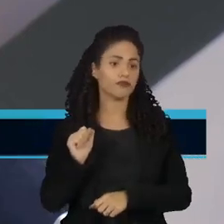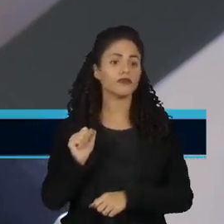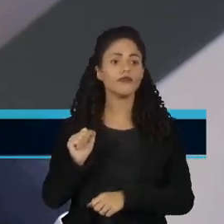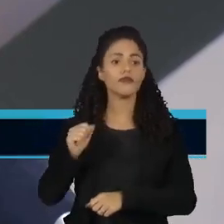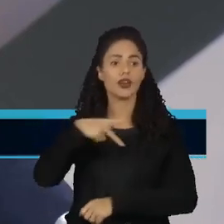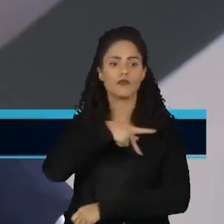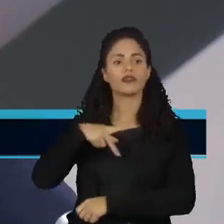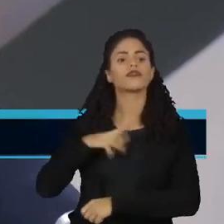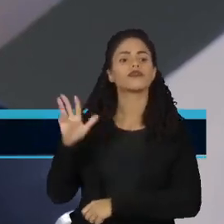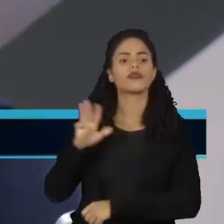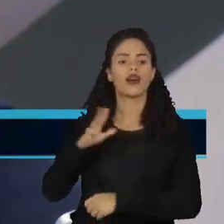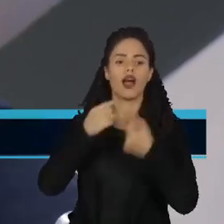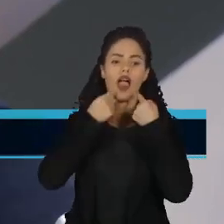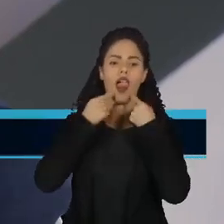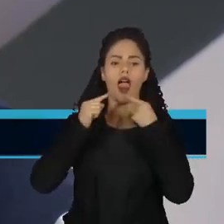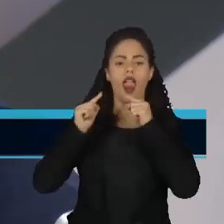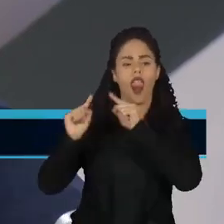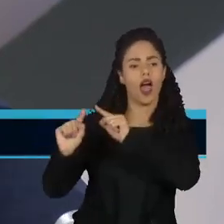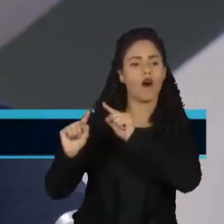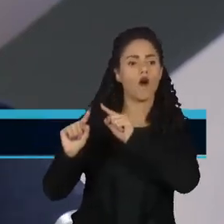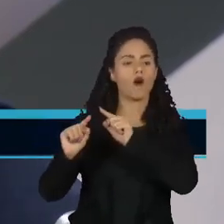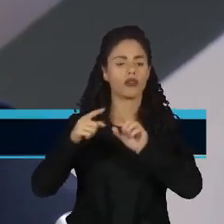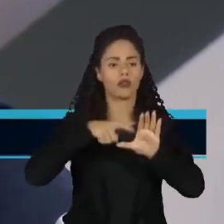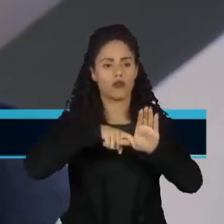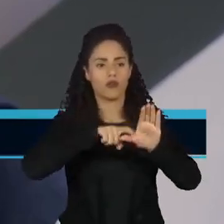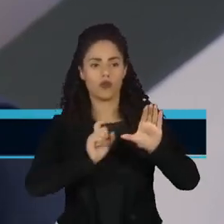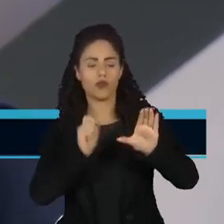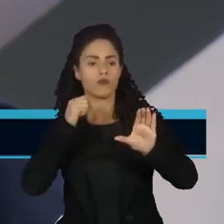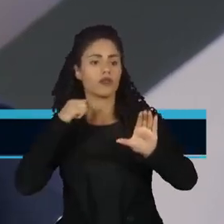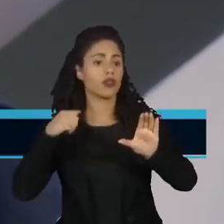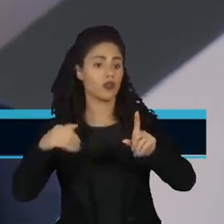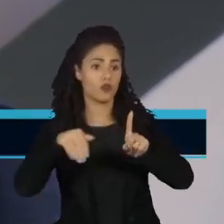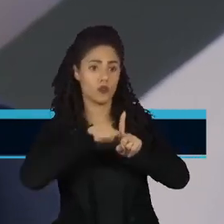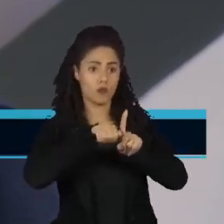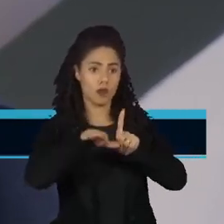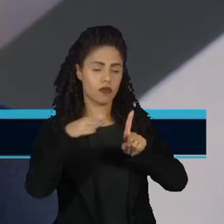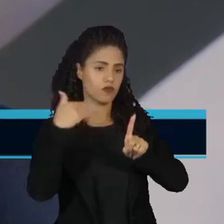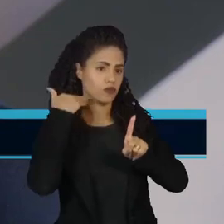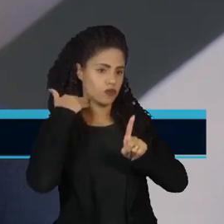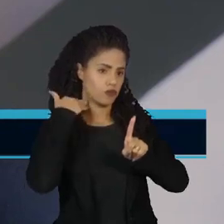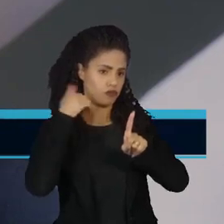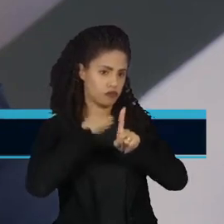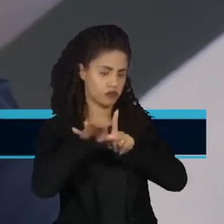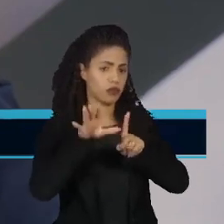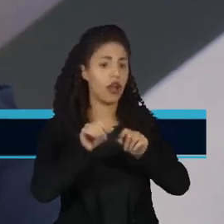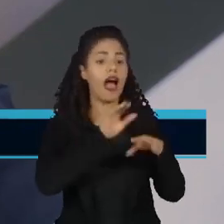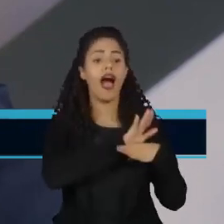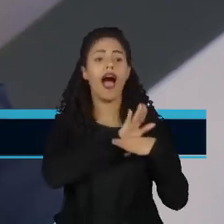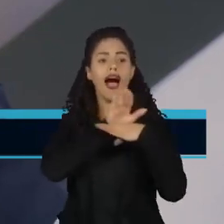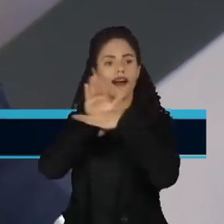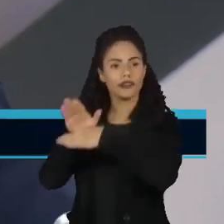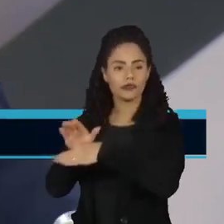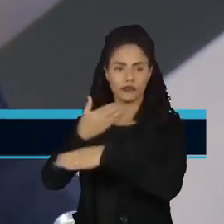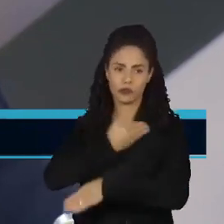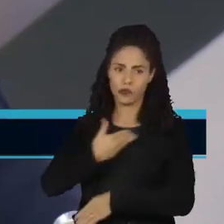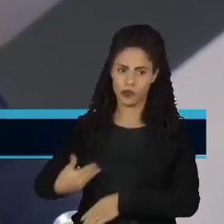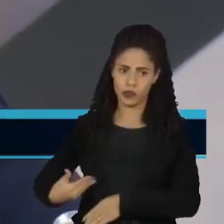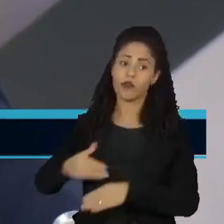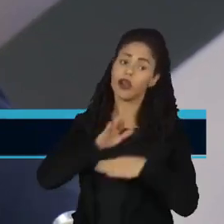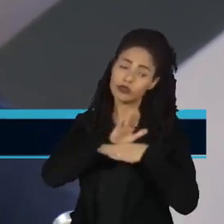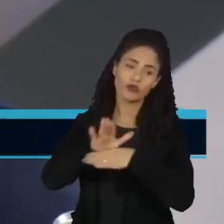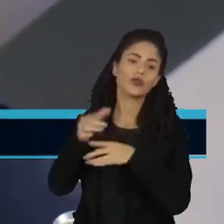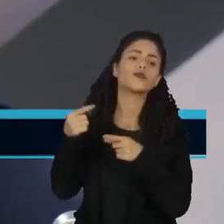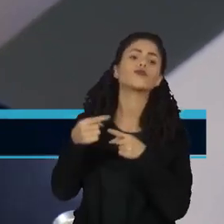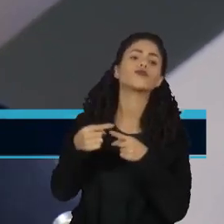presidente está falando contra a autonomia do Banco Central. A autonomia do Banco Central vem ajudando o governo Lula. Por